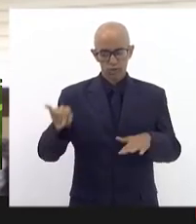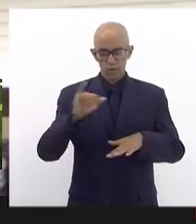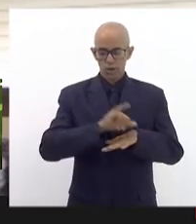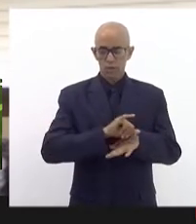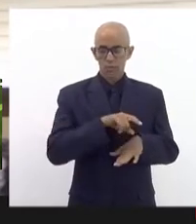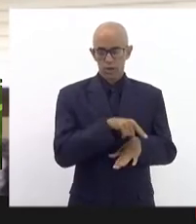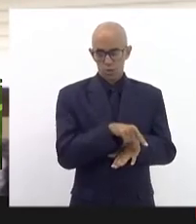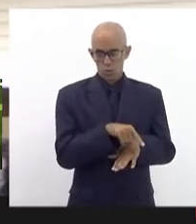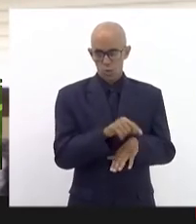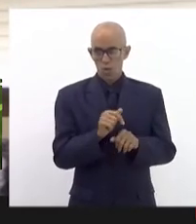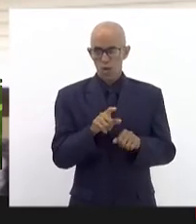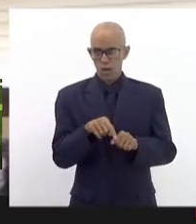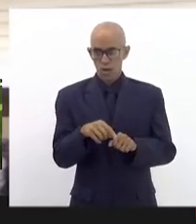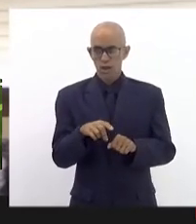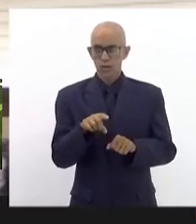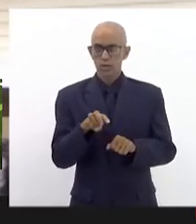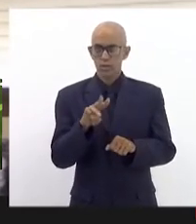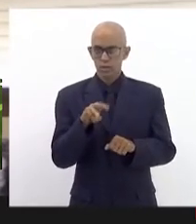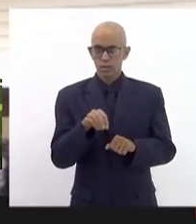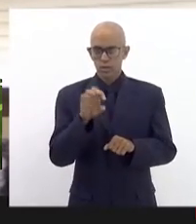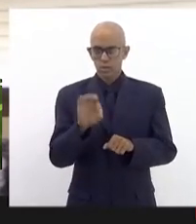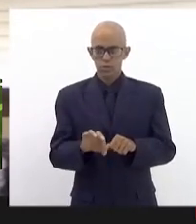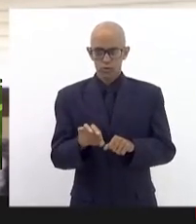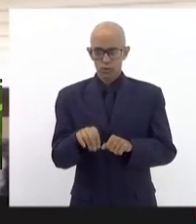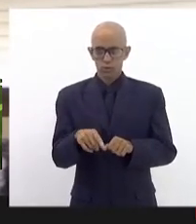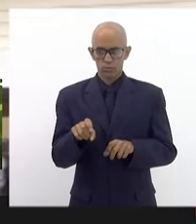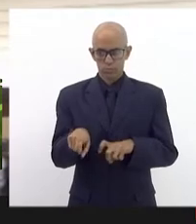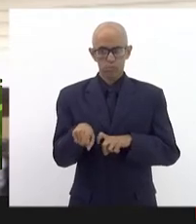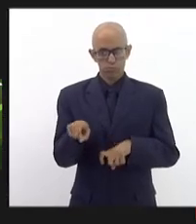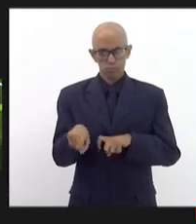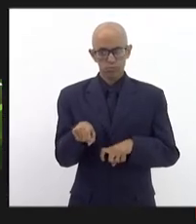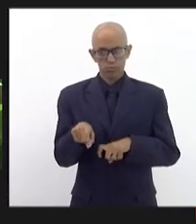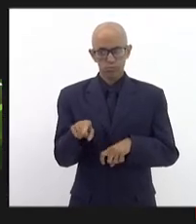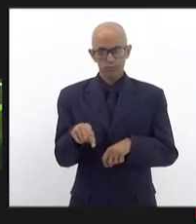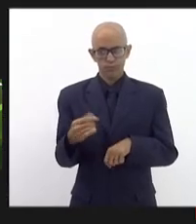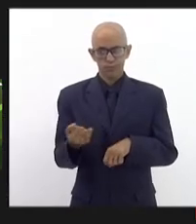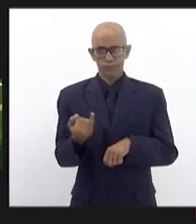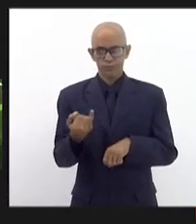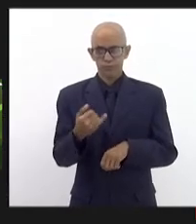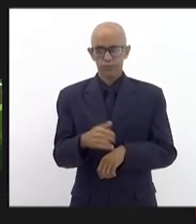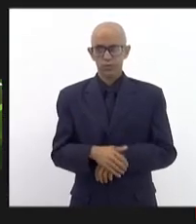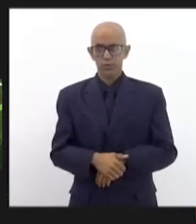deixar 30%, pelo menos 30%,